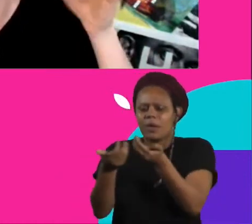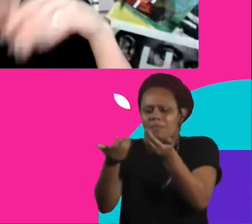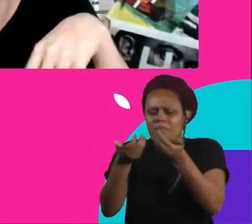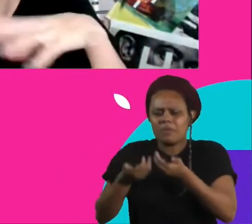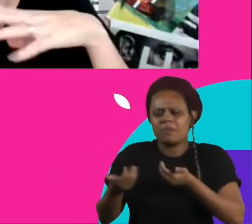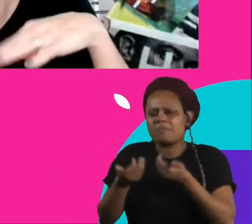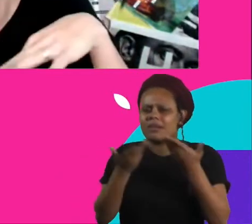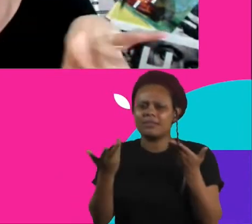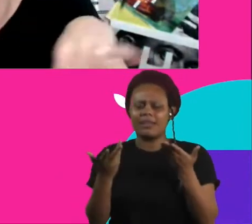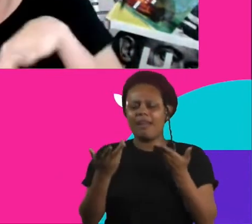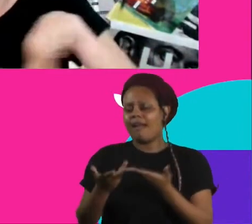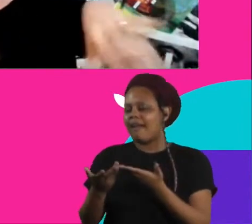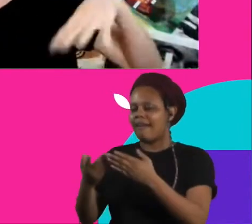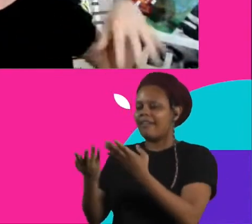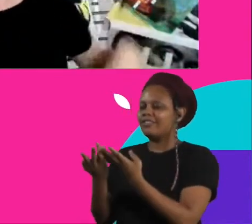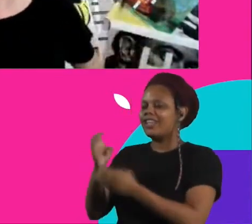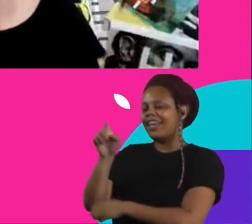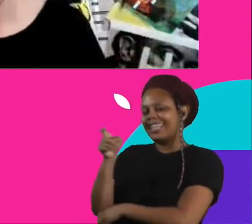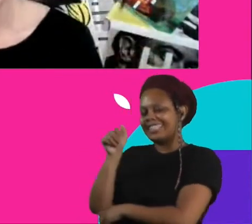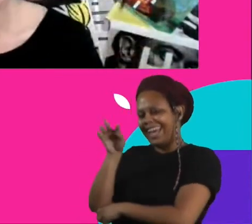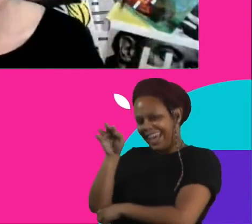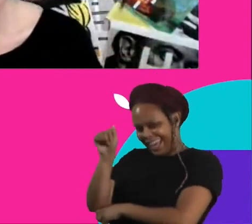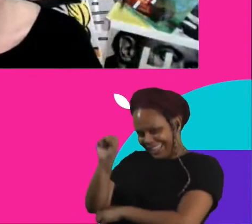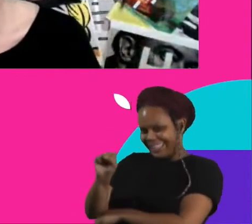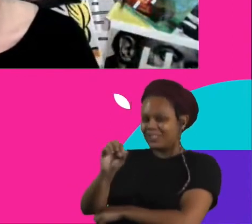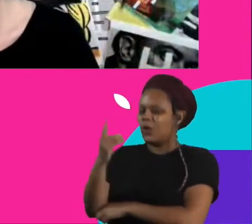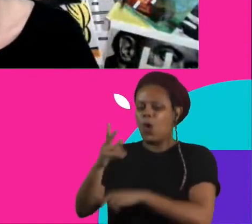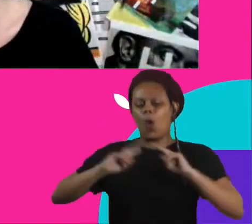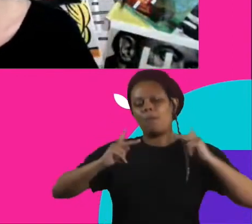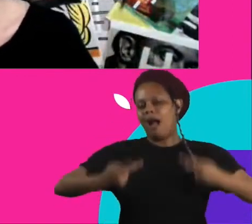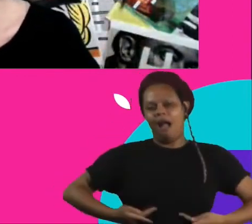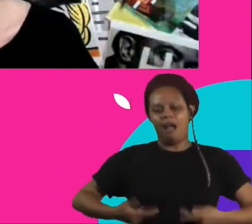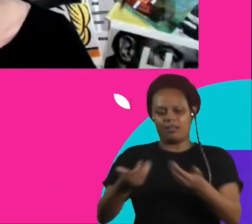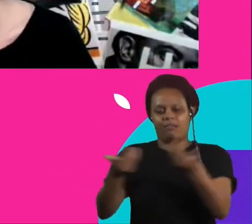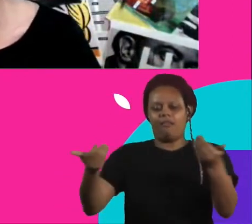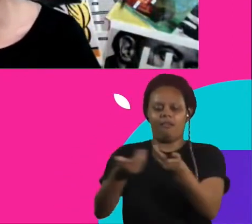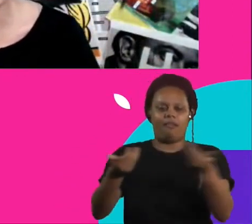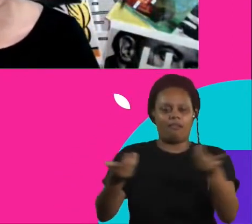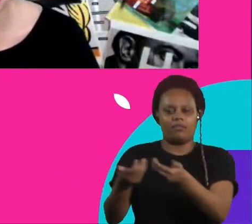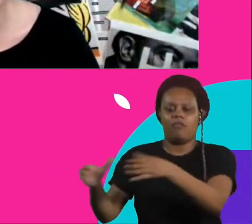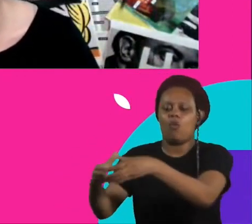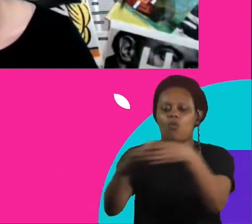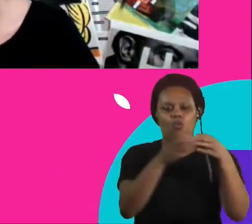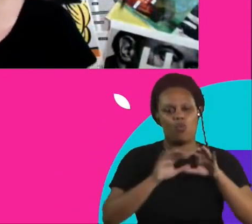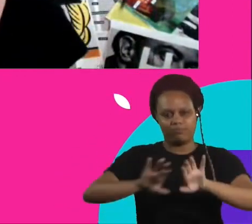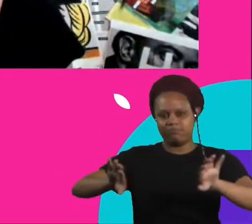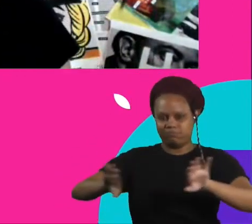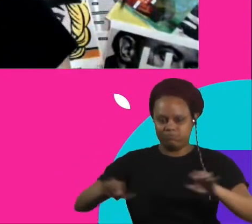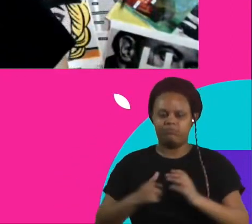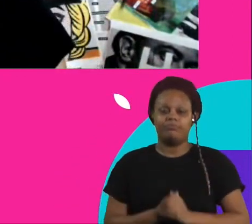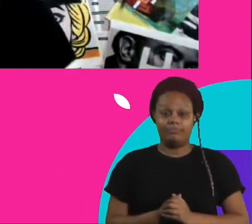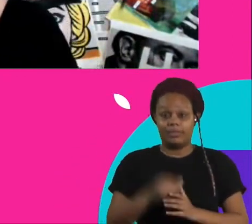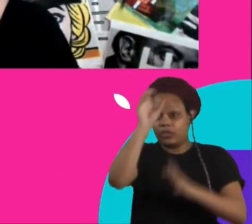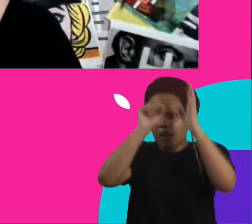gente acha que a turma é de exatas, a turma é de humanas, a gente cria esses clãs, né? Então, acho que nesse percurso de autoconhecimento, a gente vai aprender sobre dados, a gente